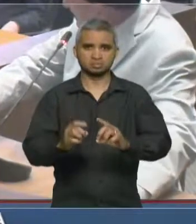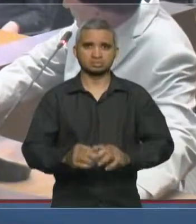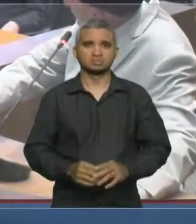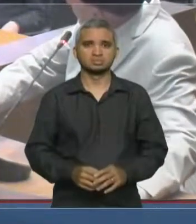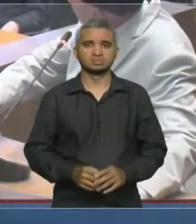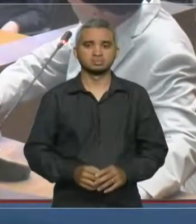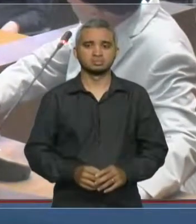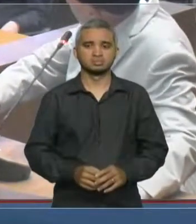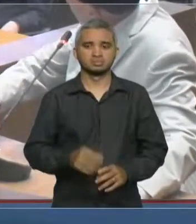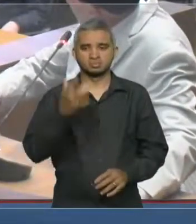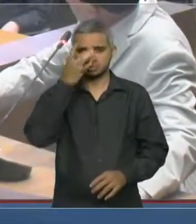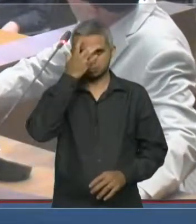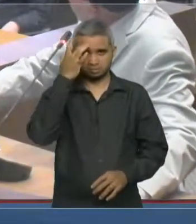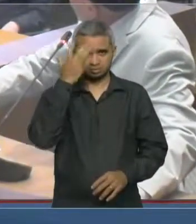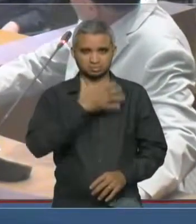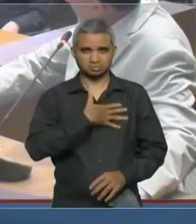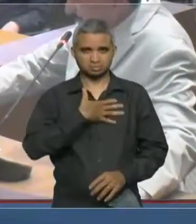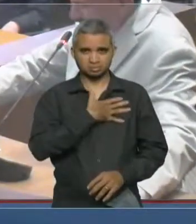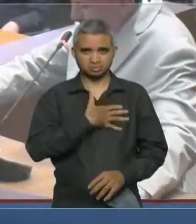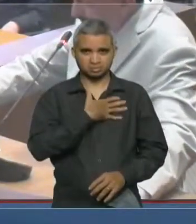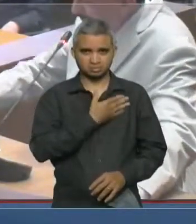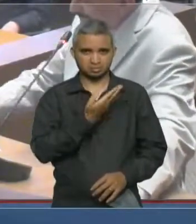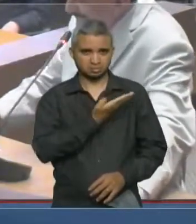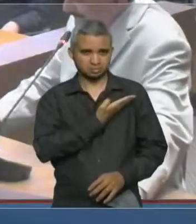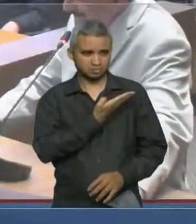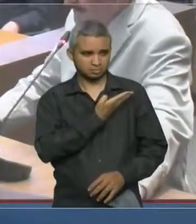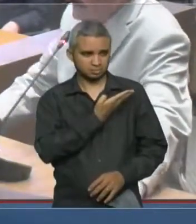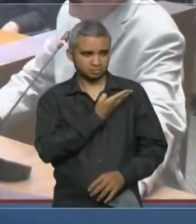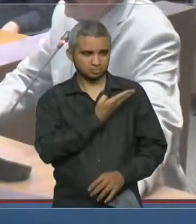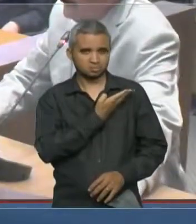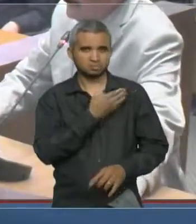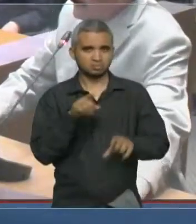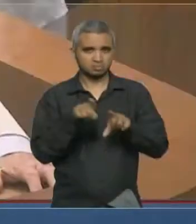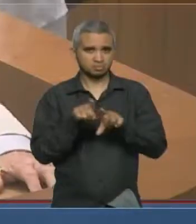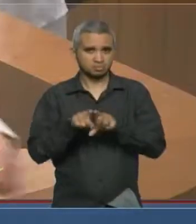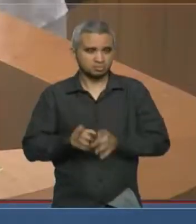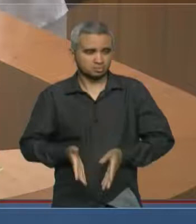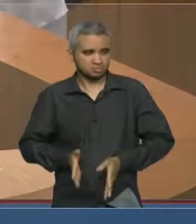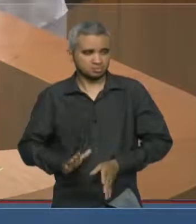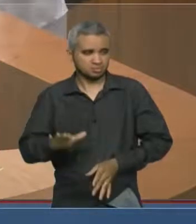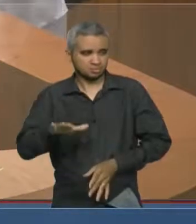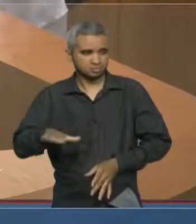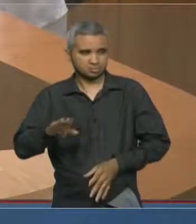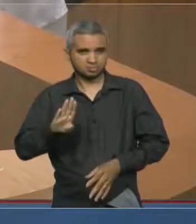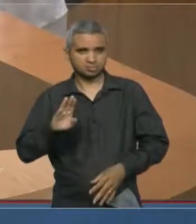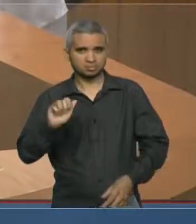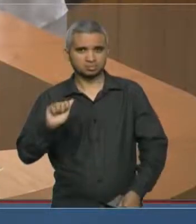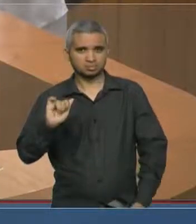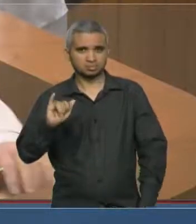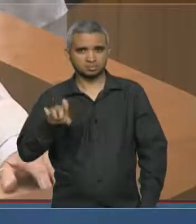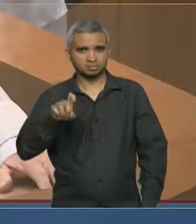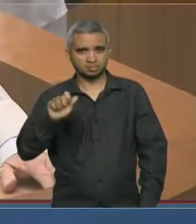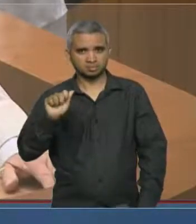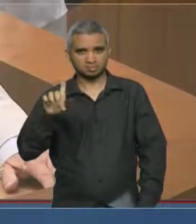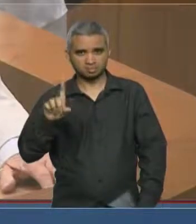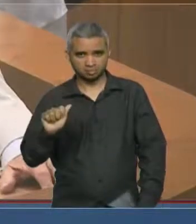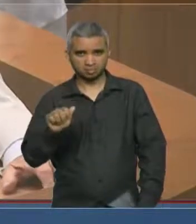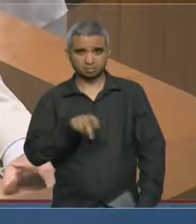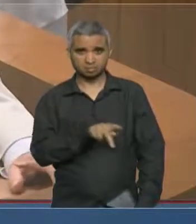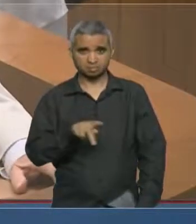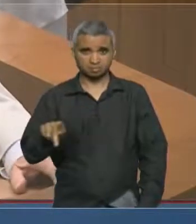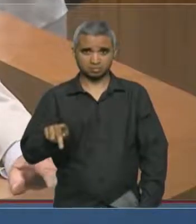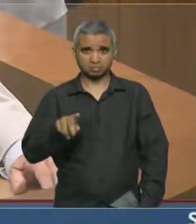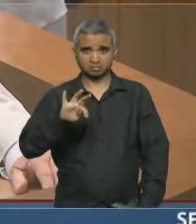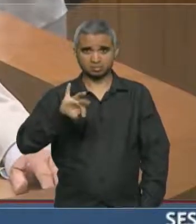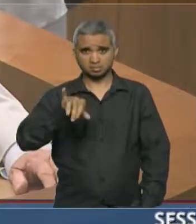pessoa querida, meu amigo, embaixadeiro, presidente do Tribunal de Justiça do Estado do